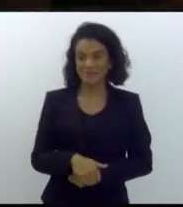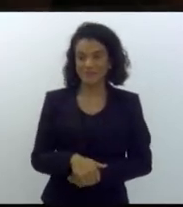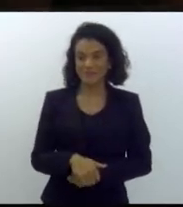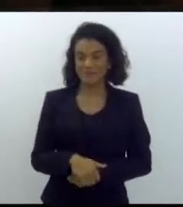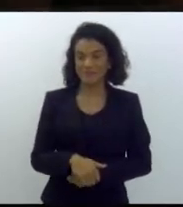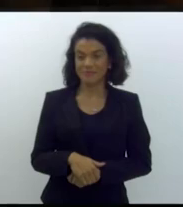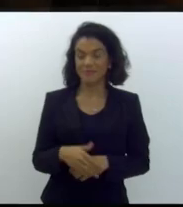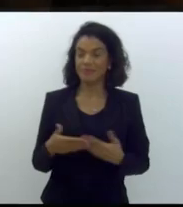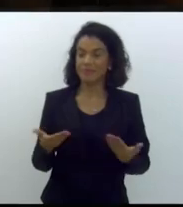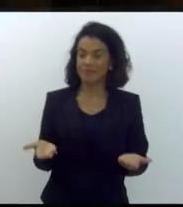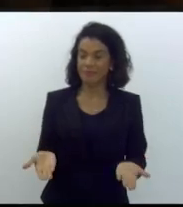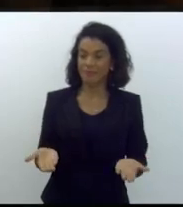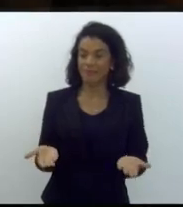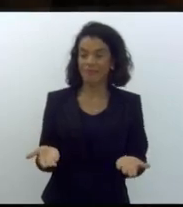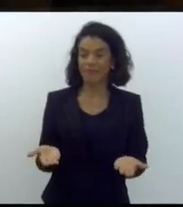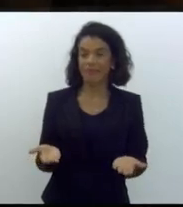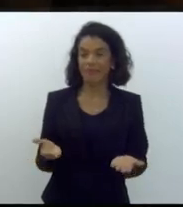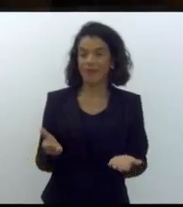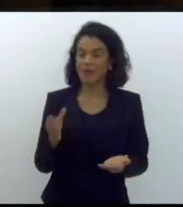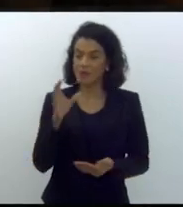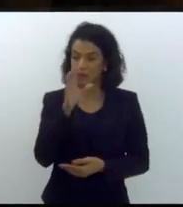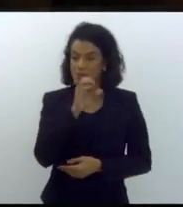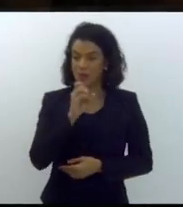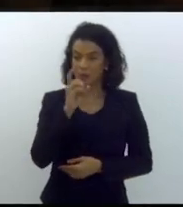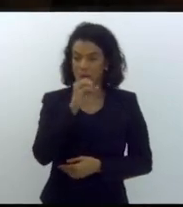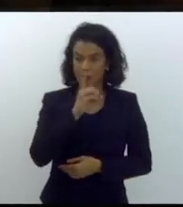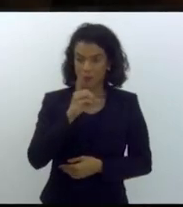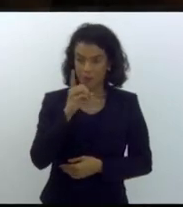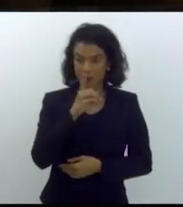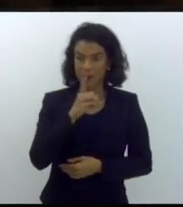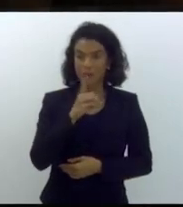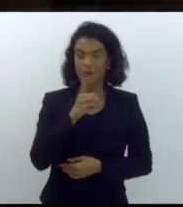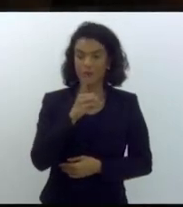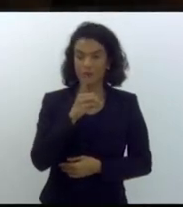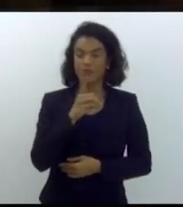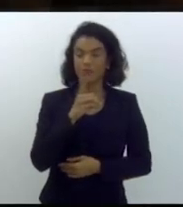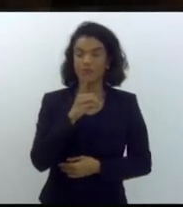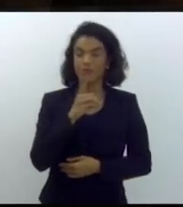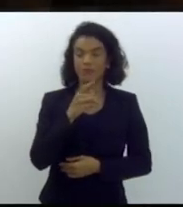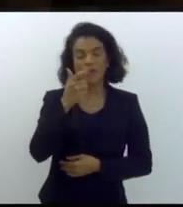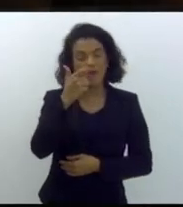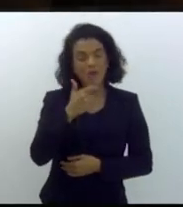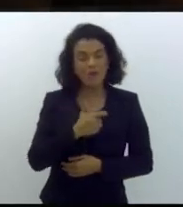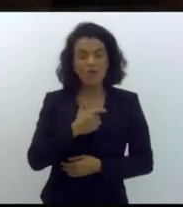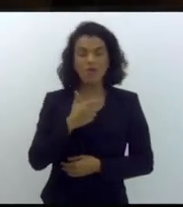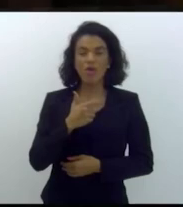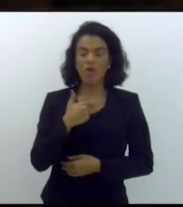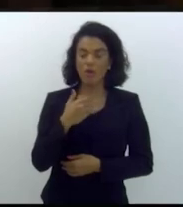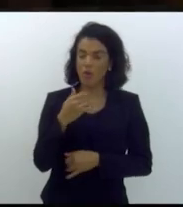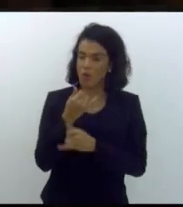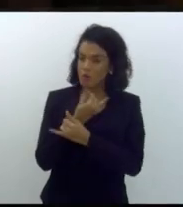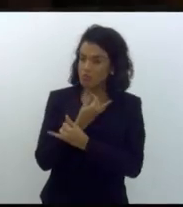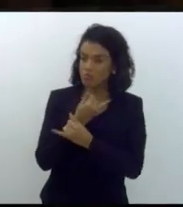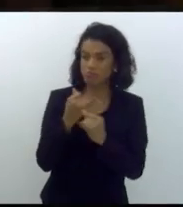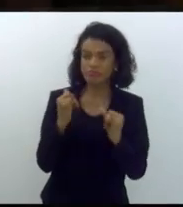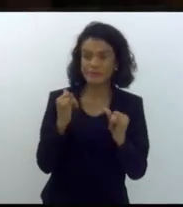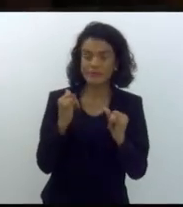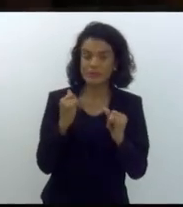senhor presidente no final de semana eu fiquei meio perplexo